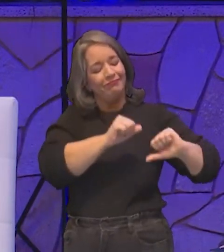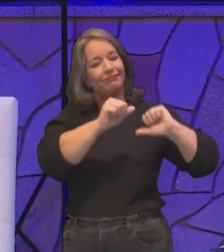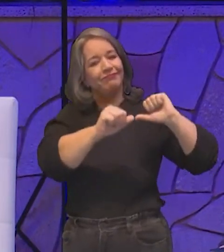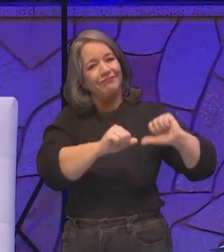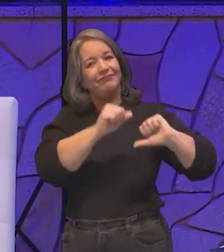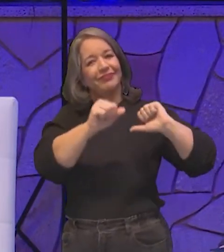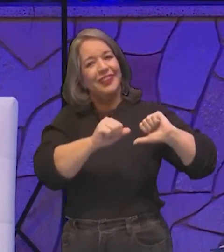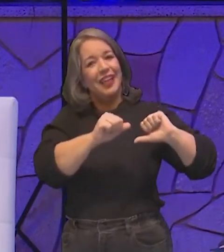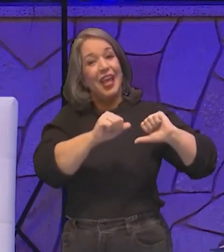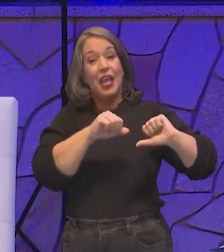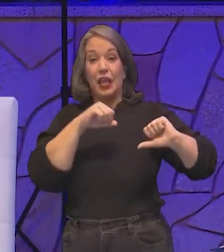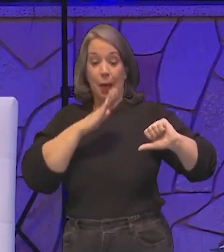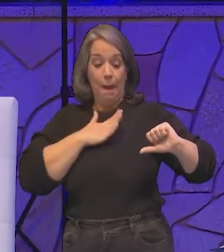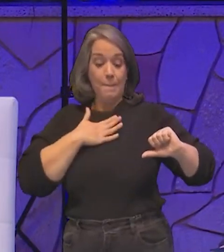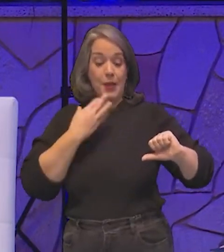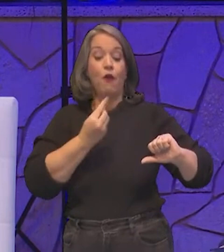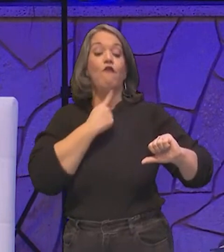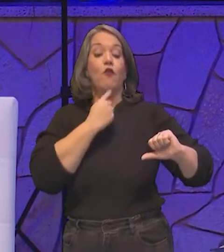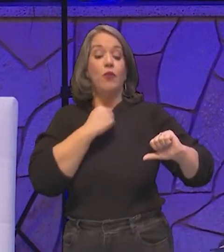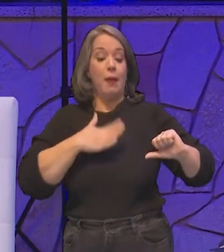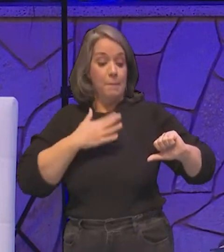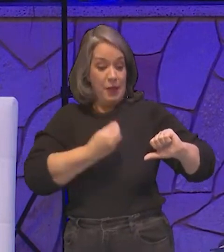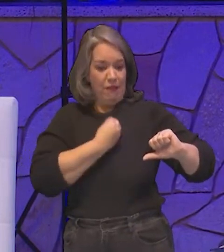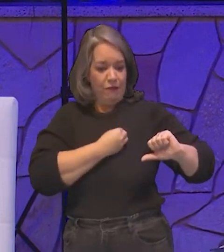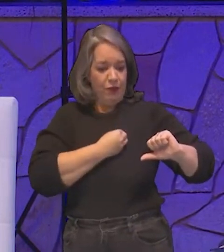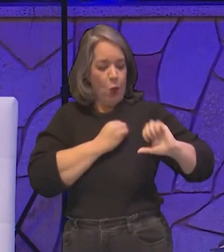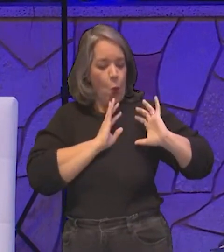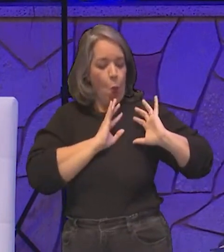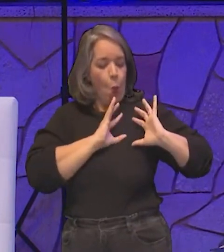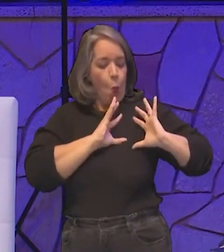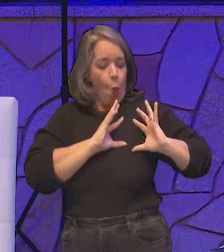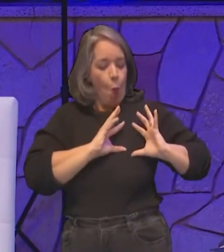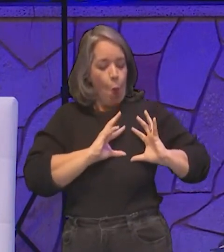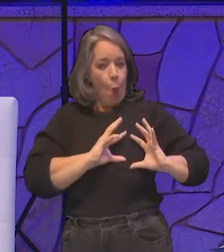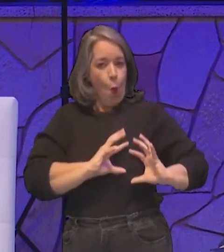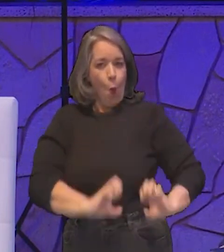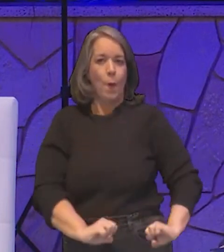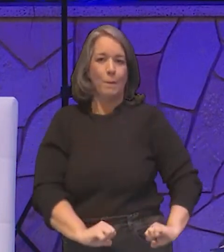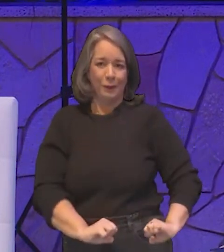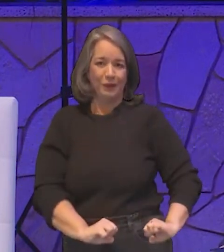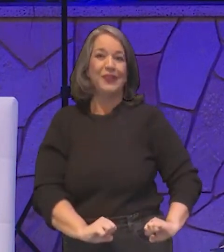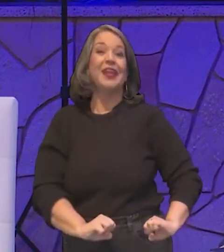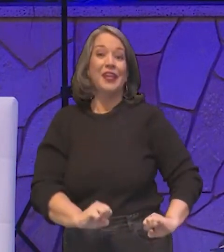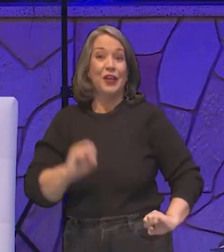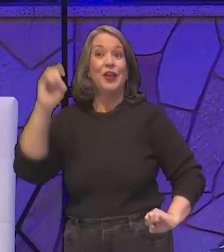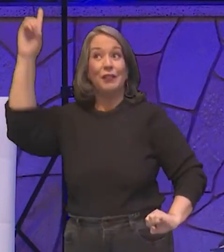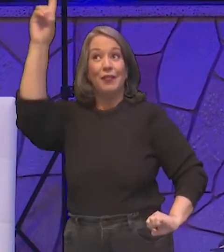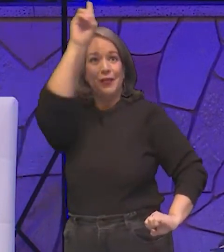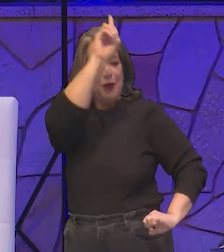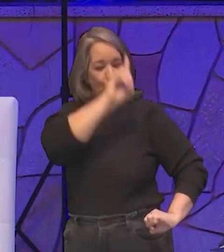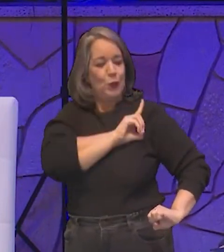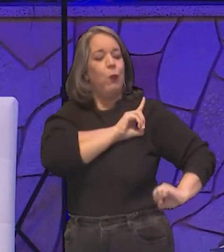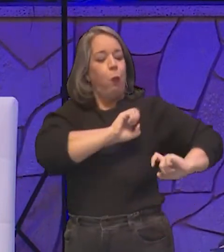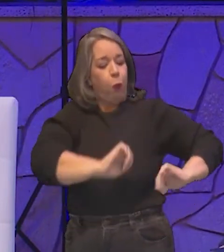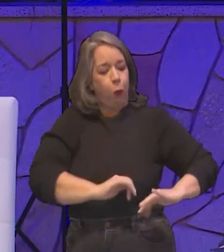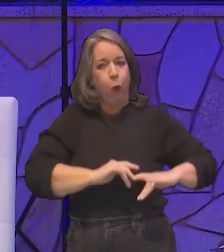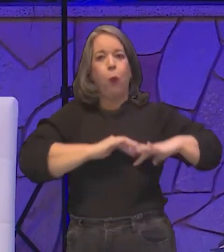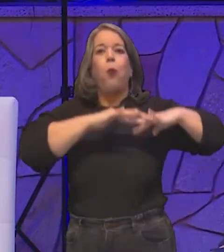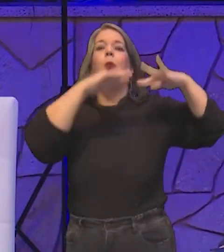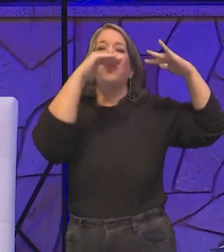de si, e se encher do Espírito de Deus, porque nós sabemos que pela nossa carne, não podemos fazer coisa alguma, mas é quando Deus age